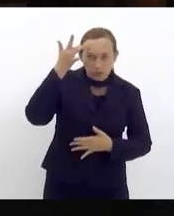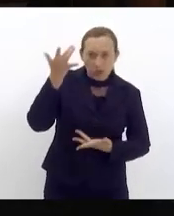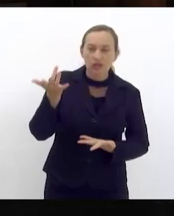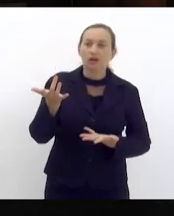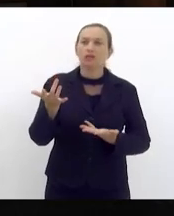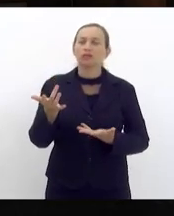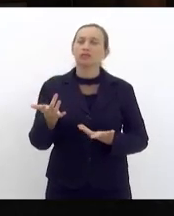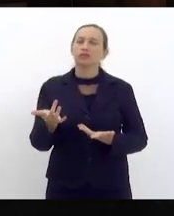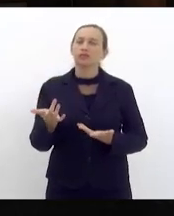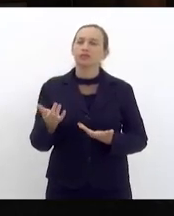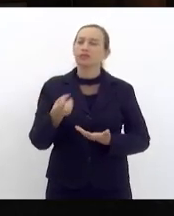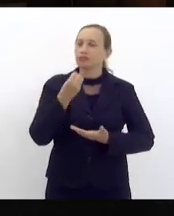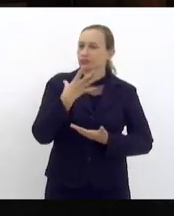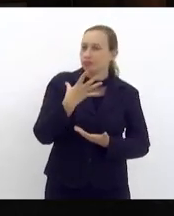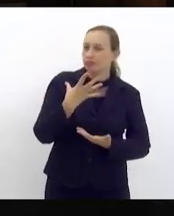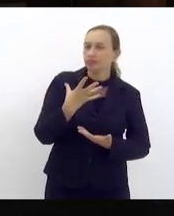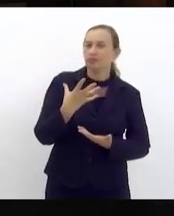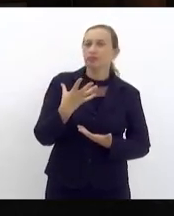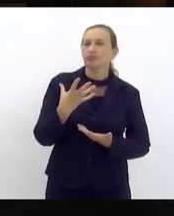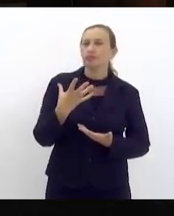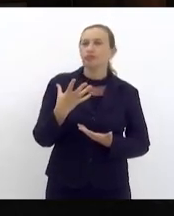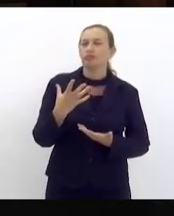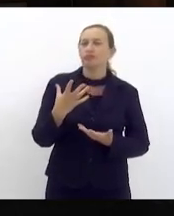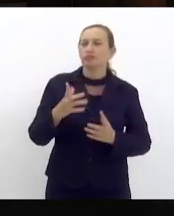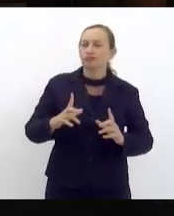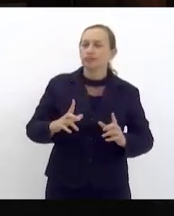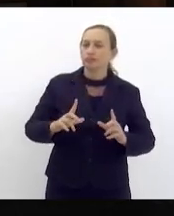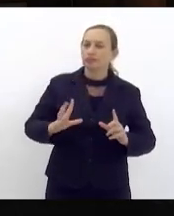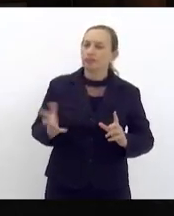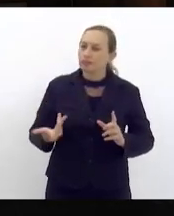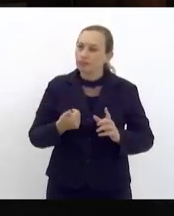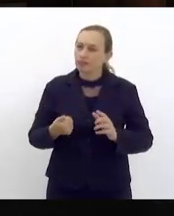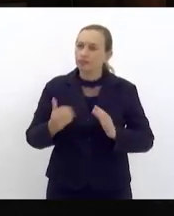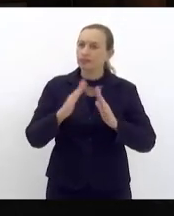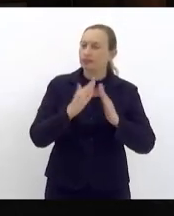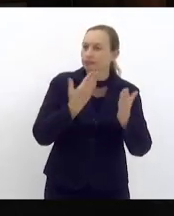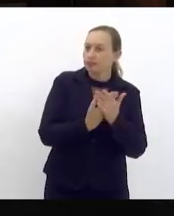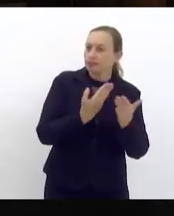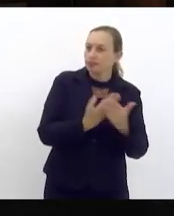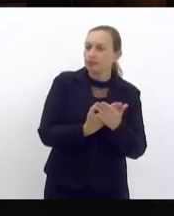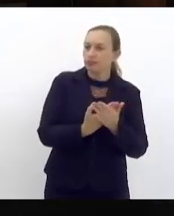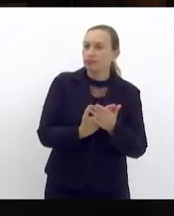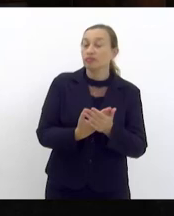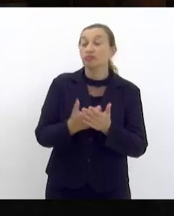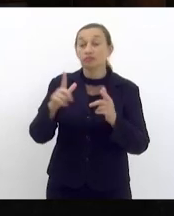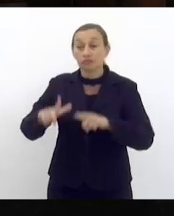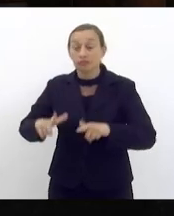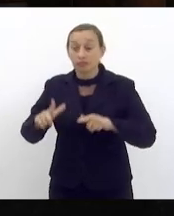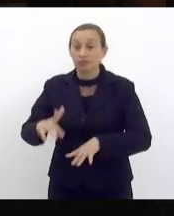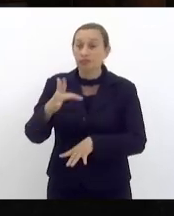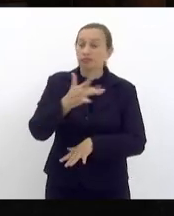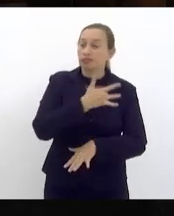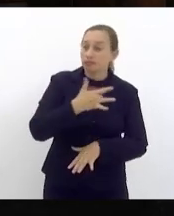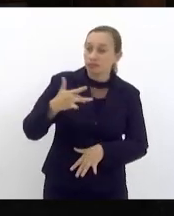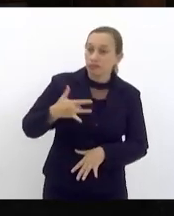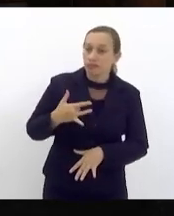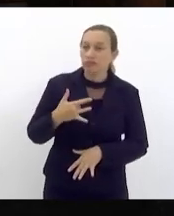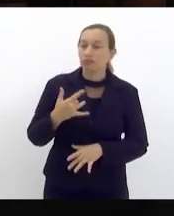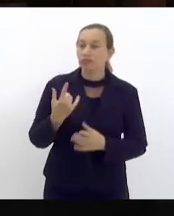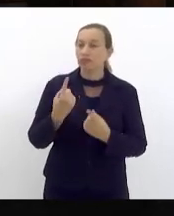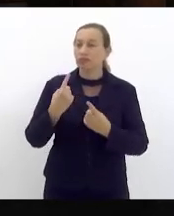garantir esse bom funcionamento da escola e que o ambiente escolar seja um ambiente saudável um ambiente que